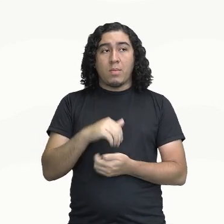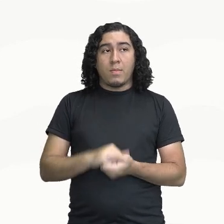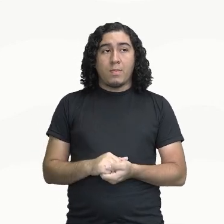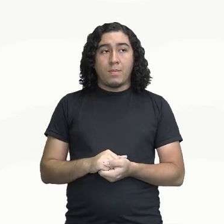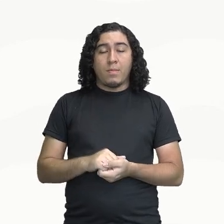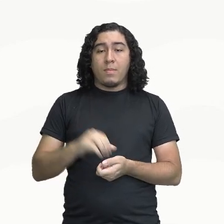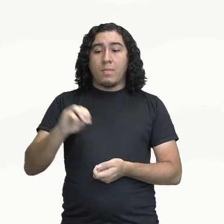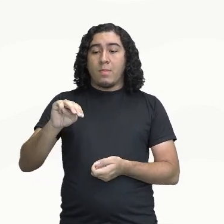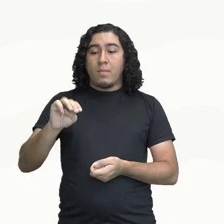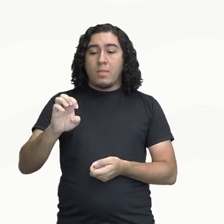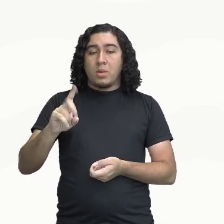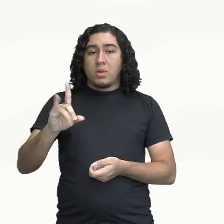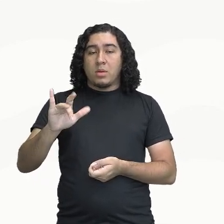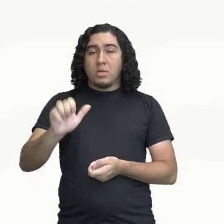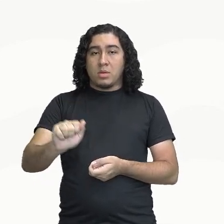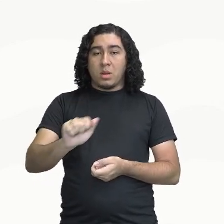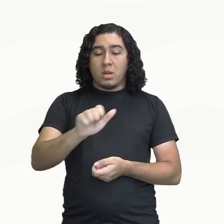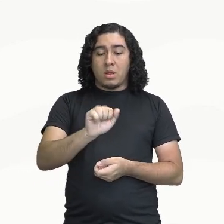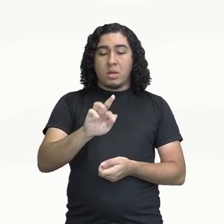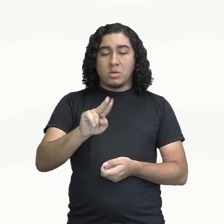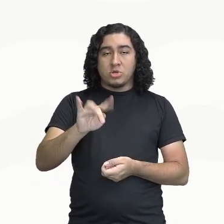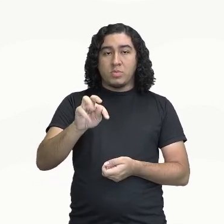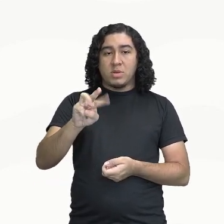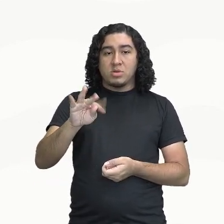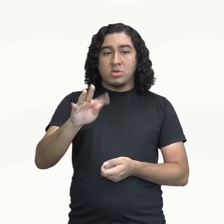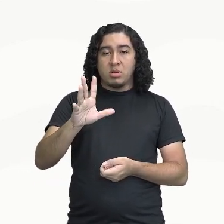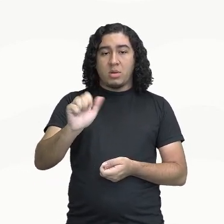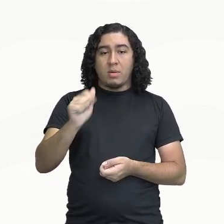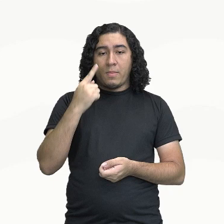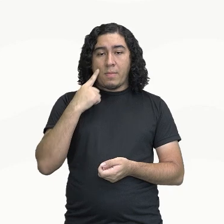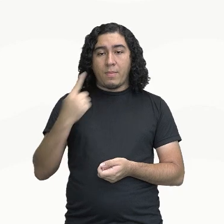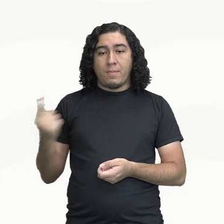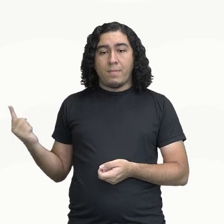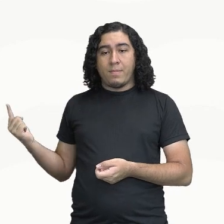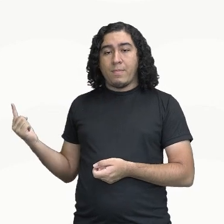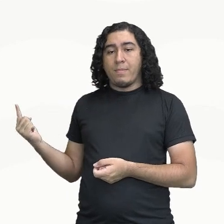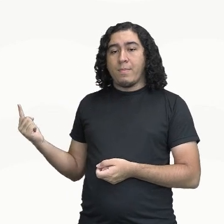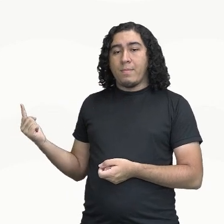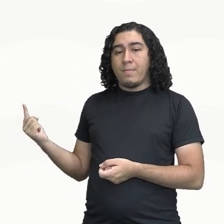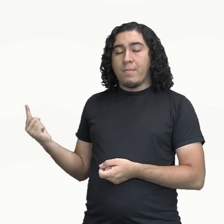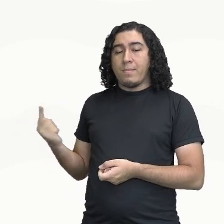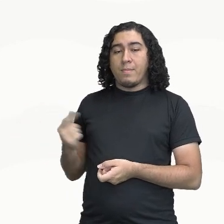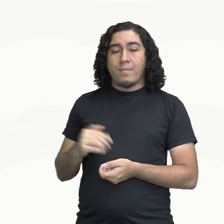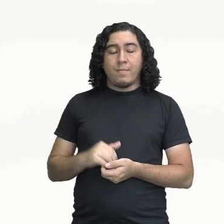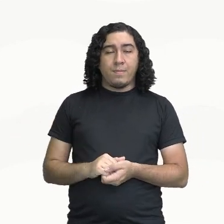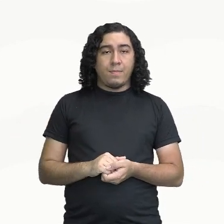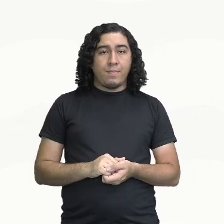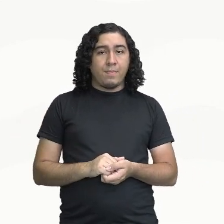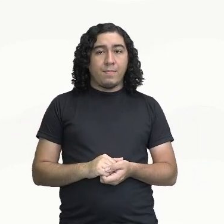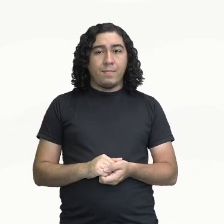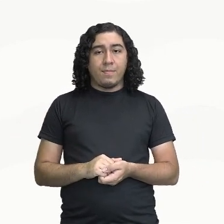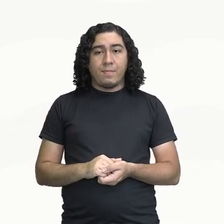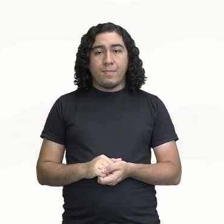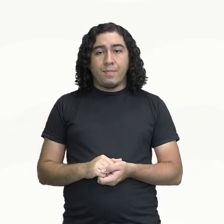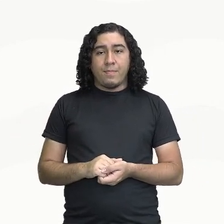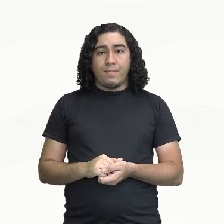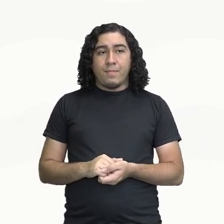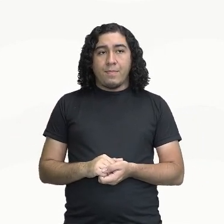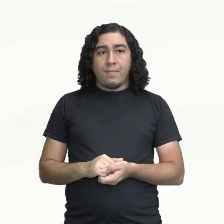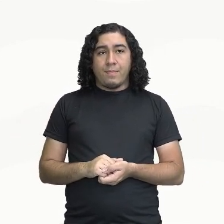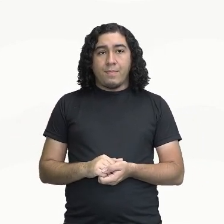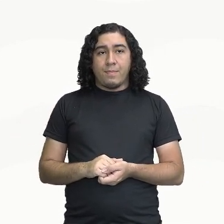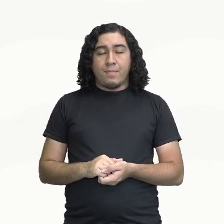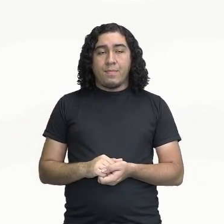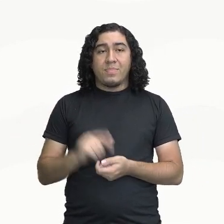média aritmética. Então aqui na cartela para vocês, a média aritmética, ela é